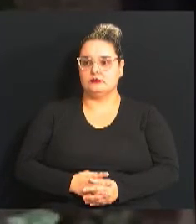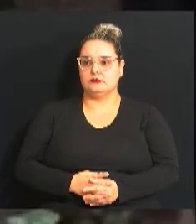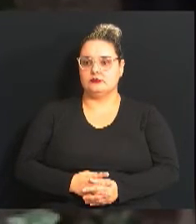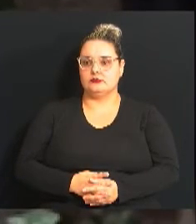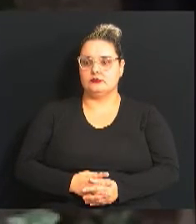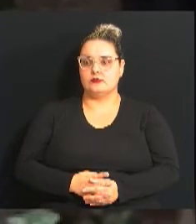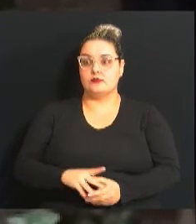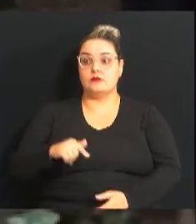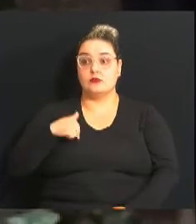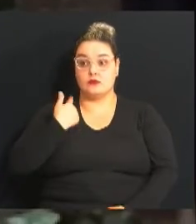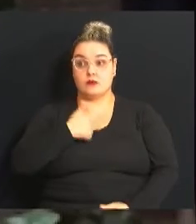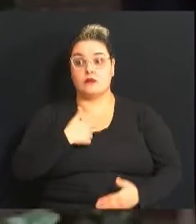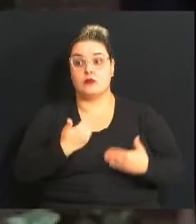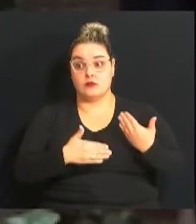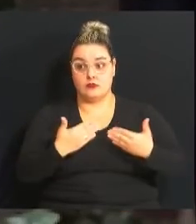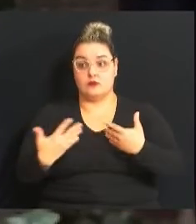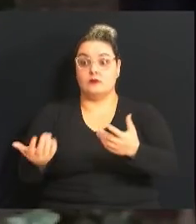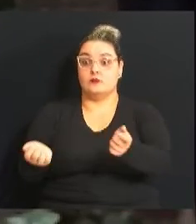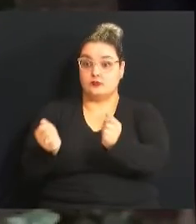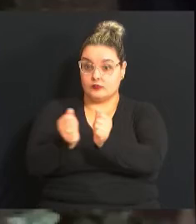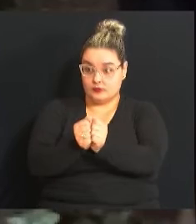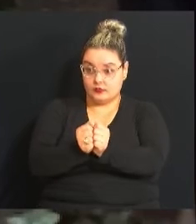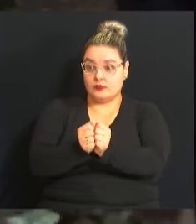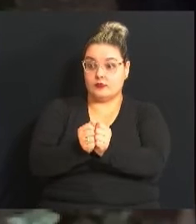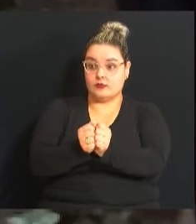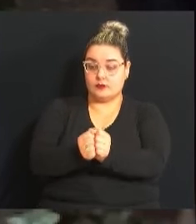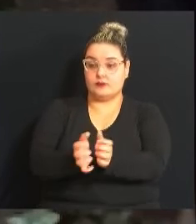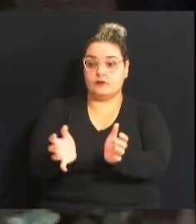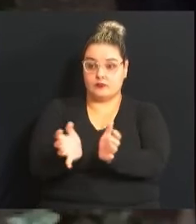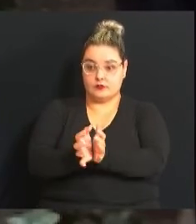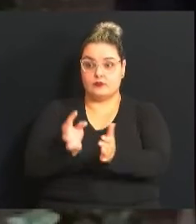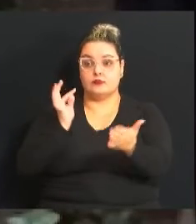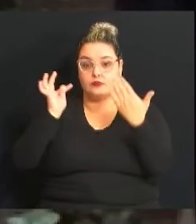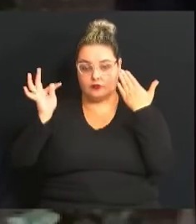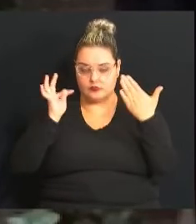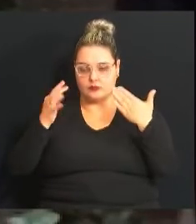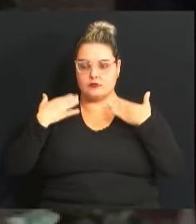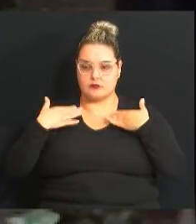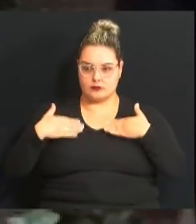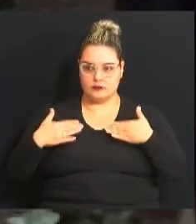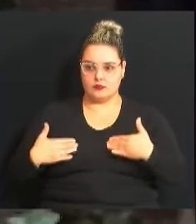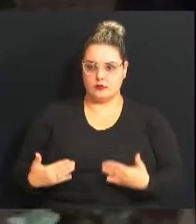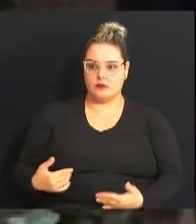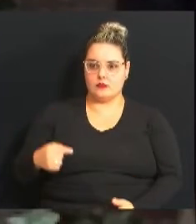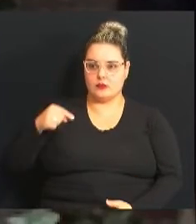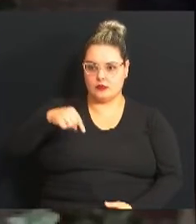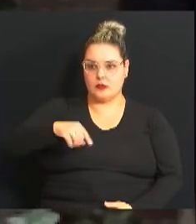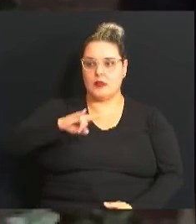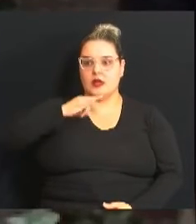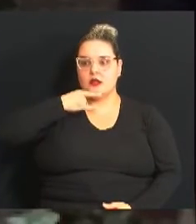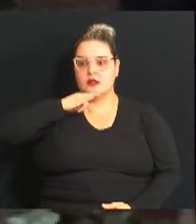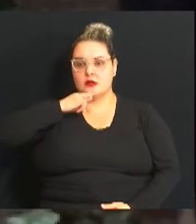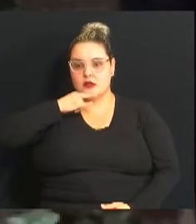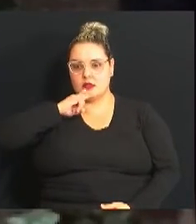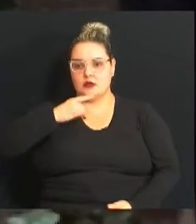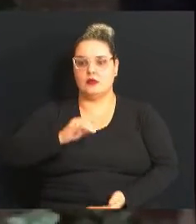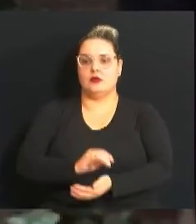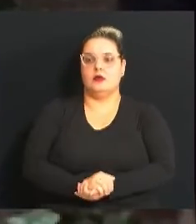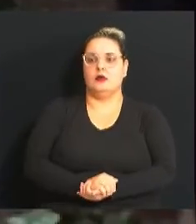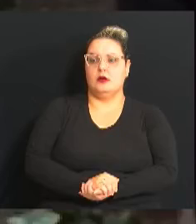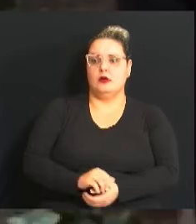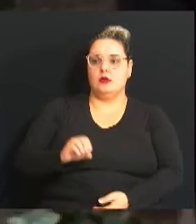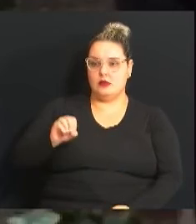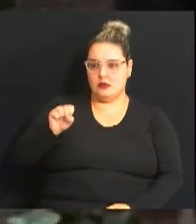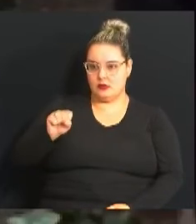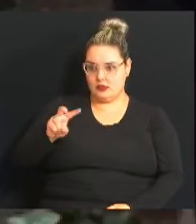Nós conduzimos juntos grupo de terapia corporal aqui em Piracicaba. O Oswaldo trabalha